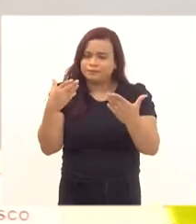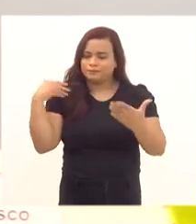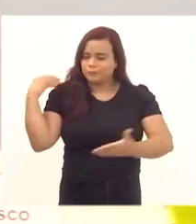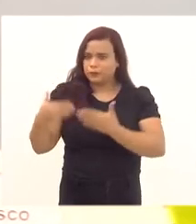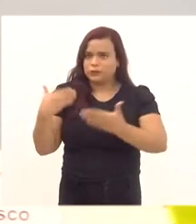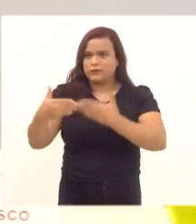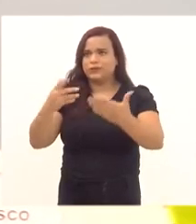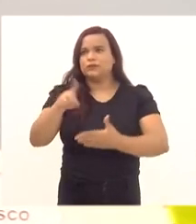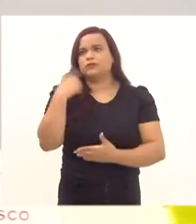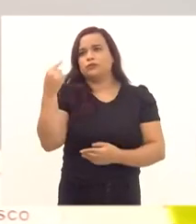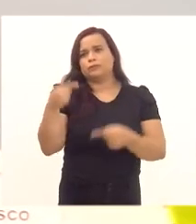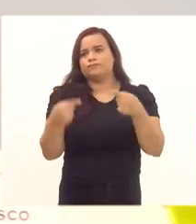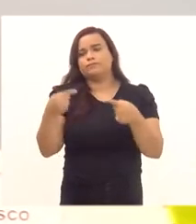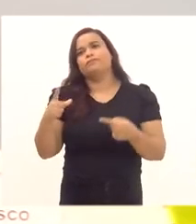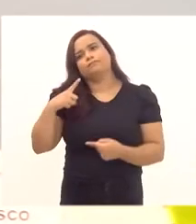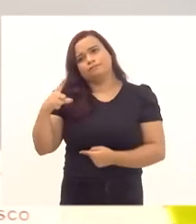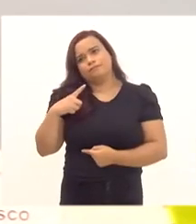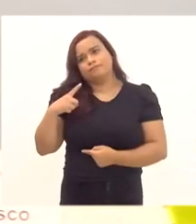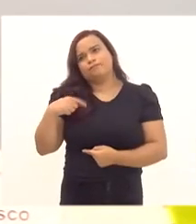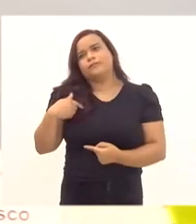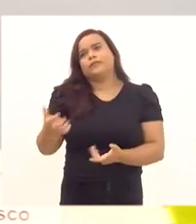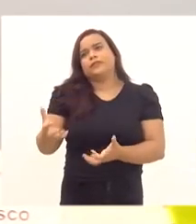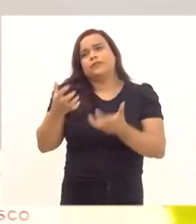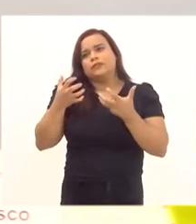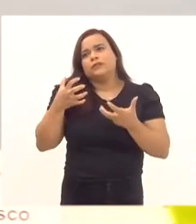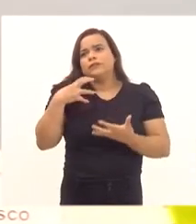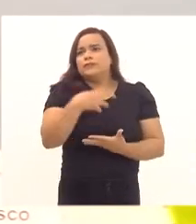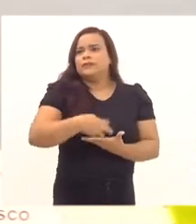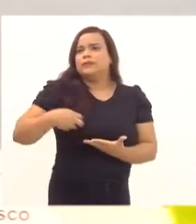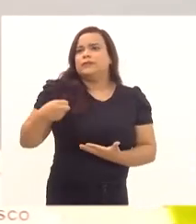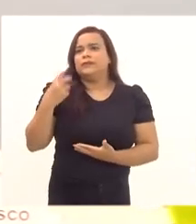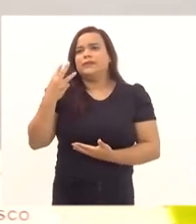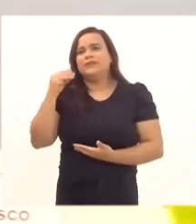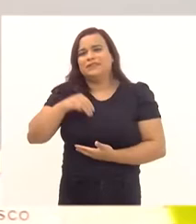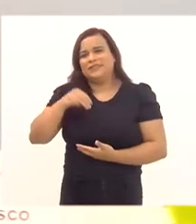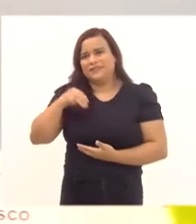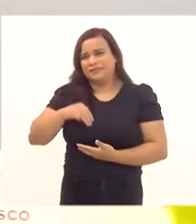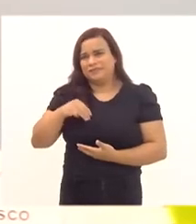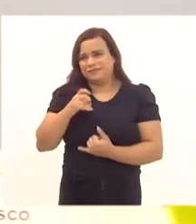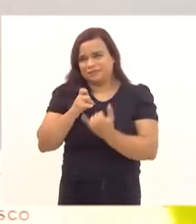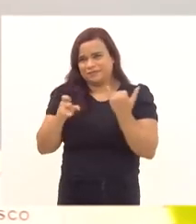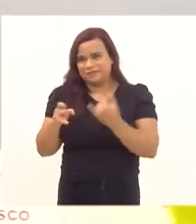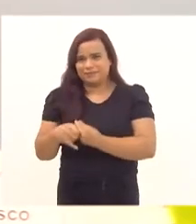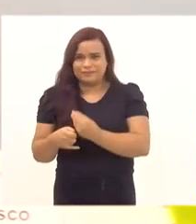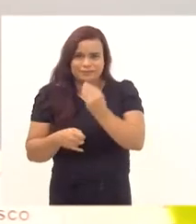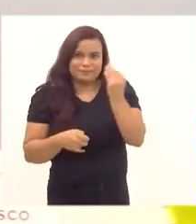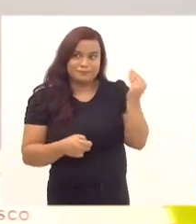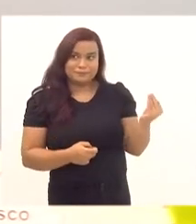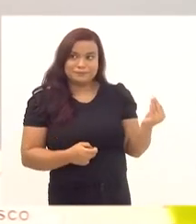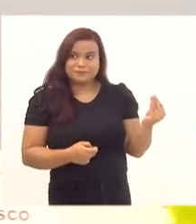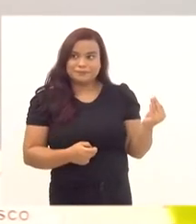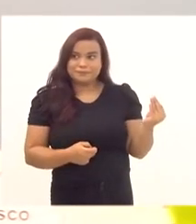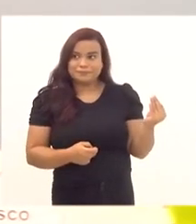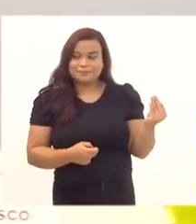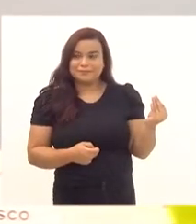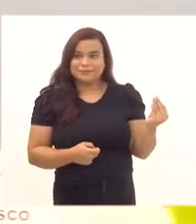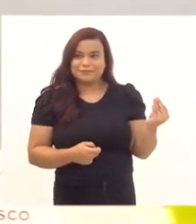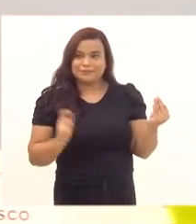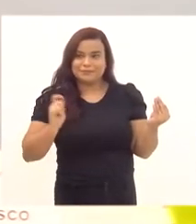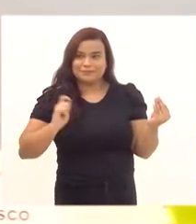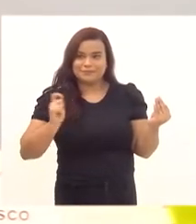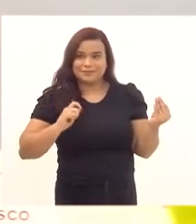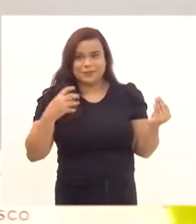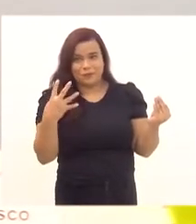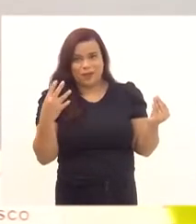processo todo que a gente tá discutindo aqui quero contrabandeada três minutos e meio para o nosso com a possibilidade